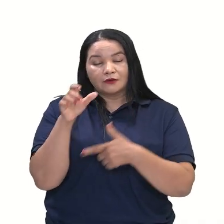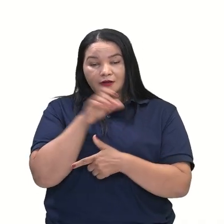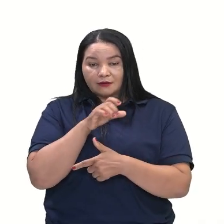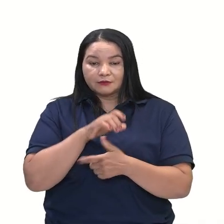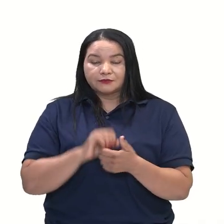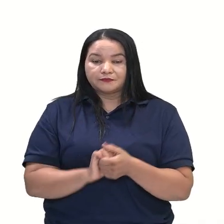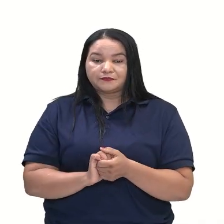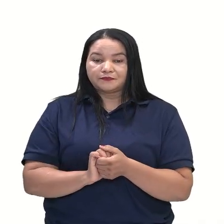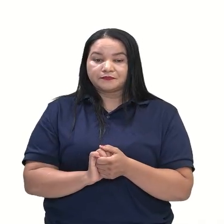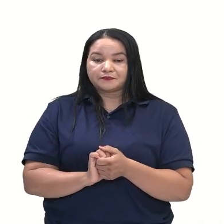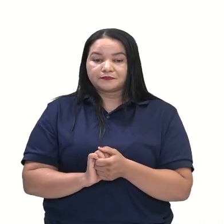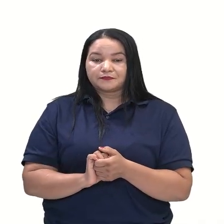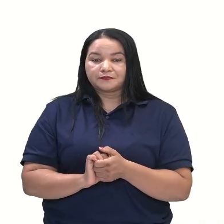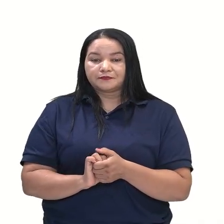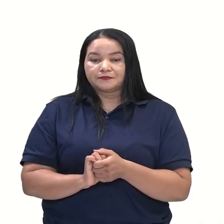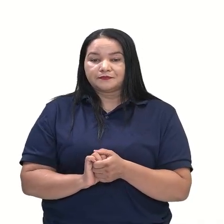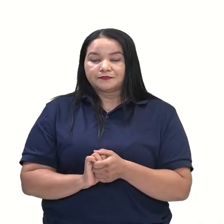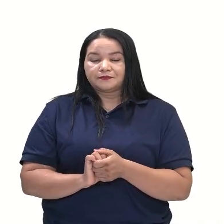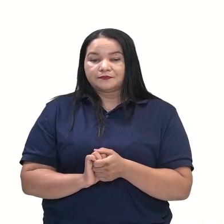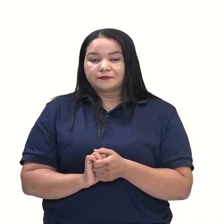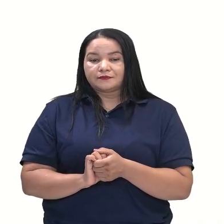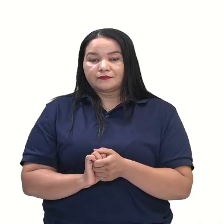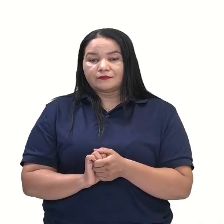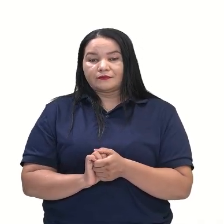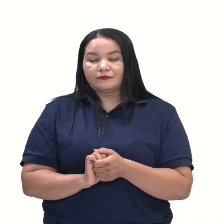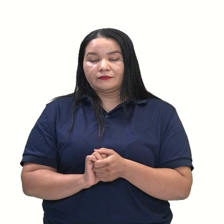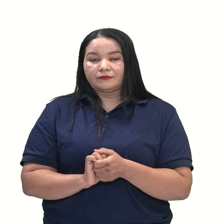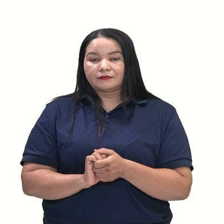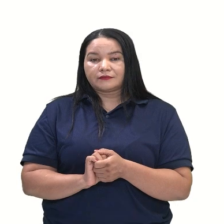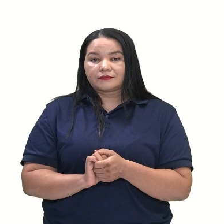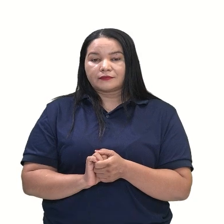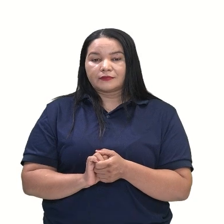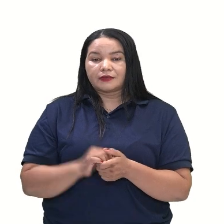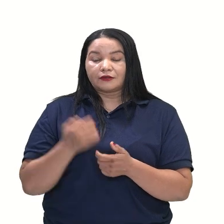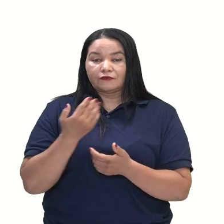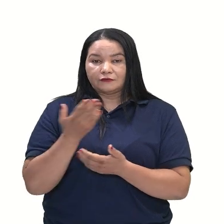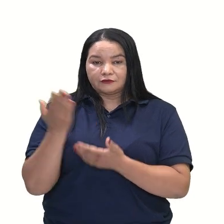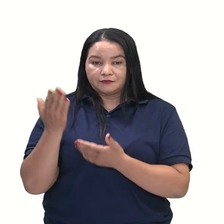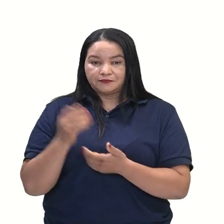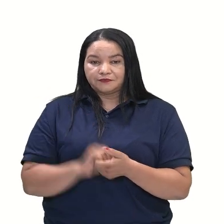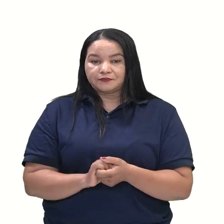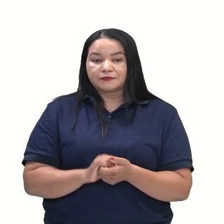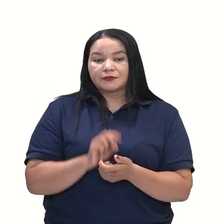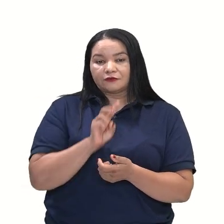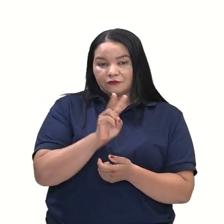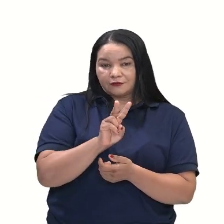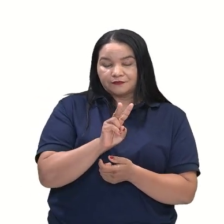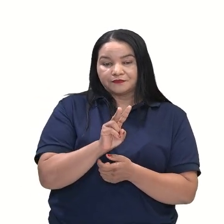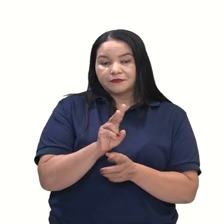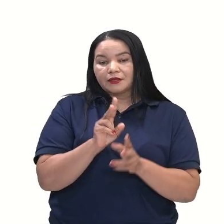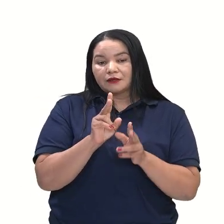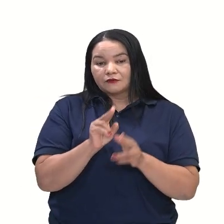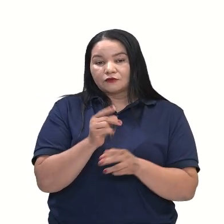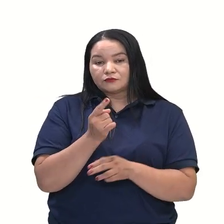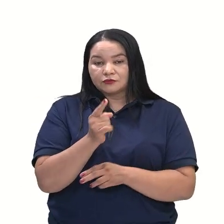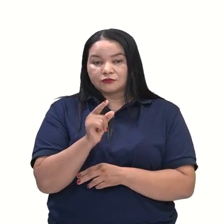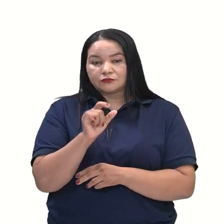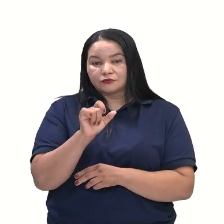e eficiente, que vai ser pegar o volume aí que nós achamos, que é de